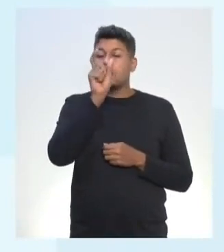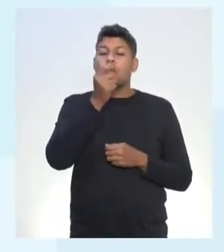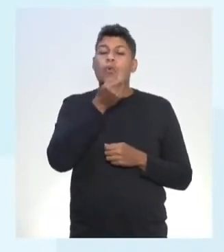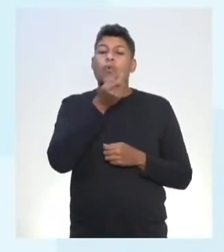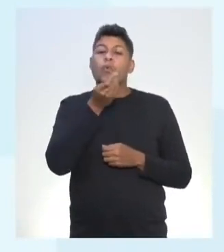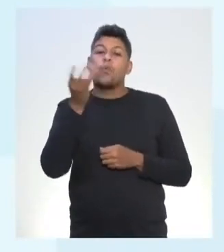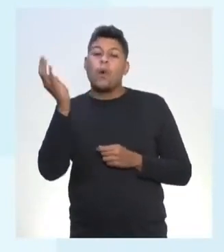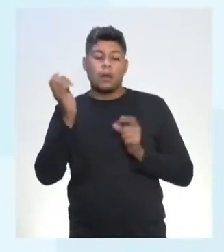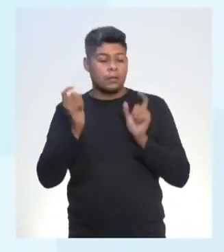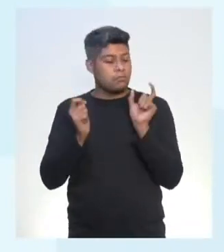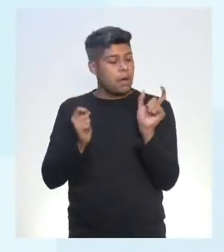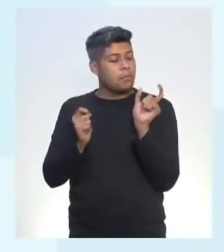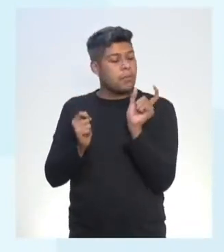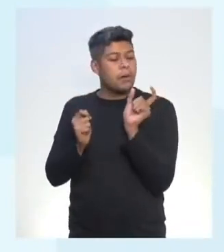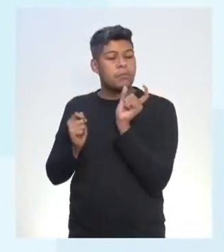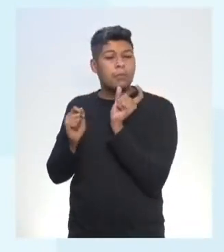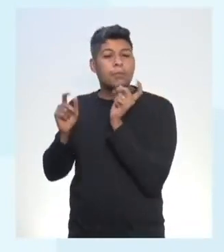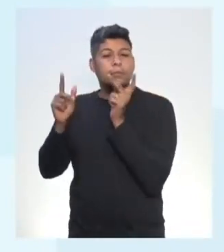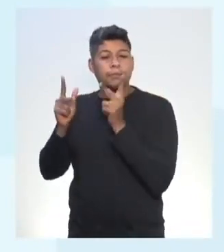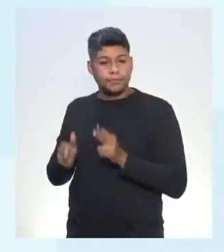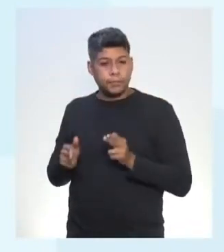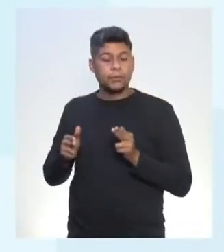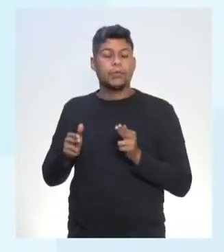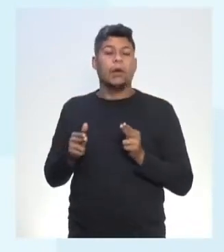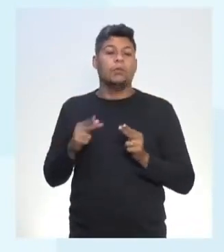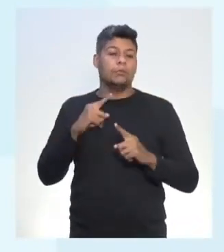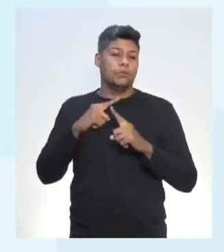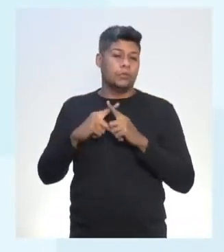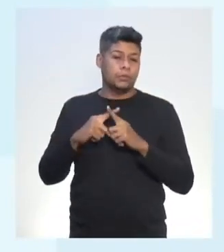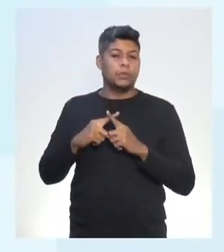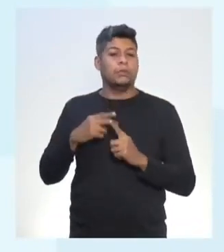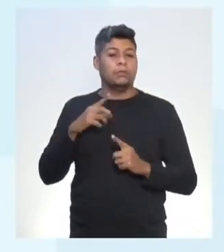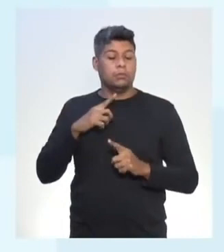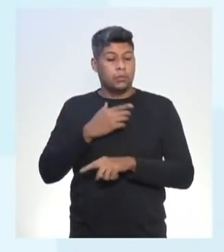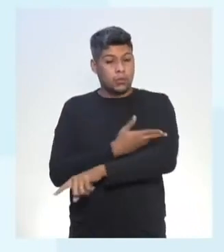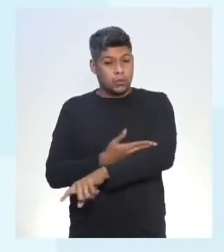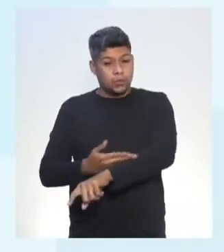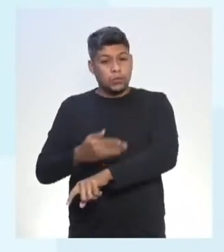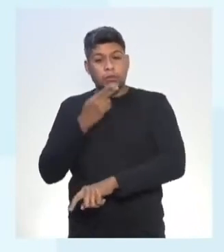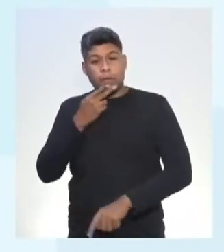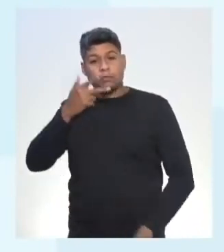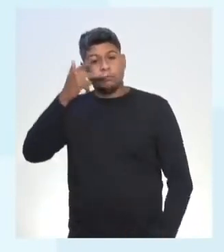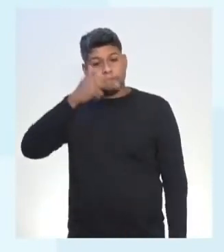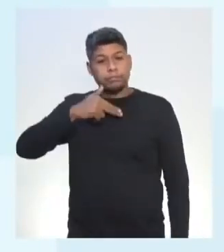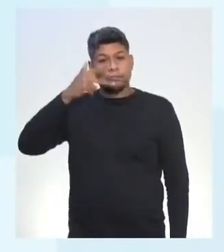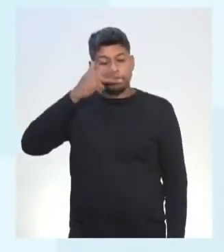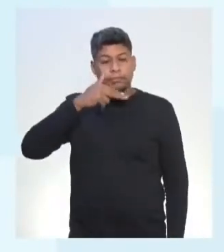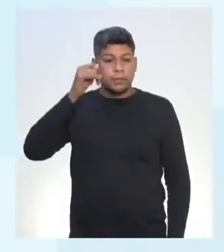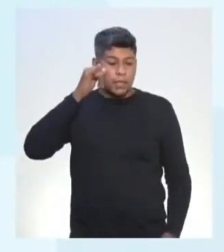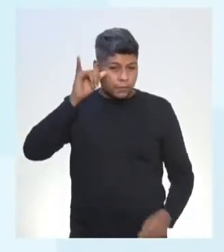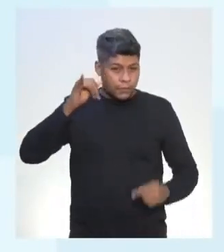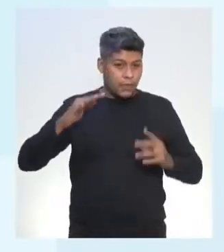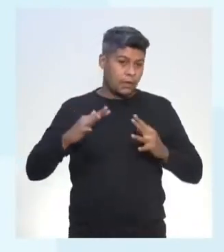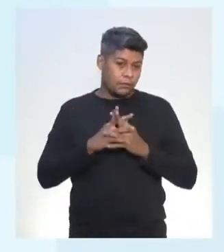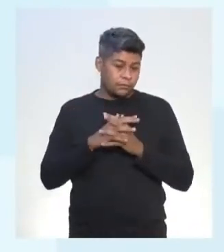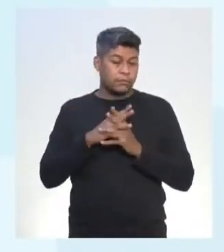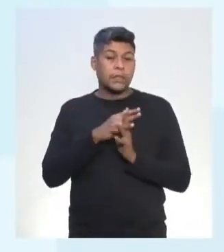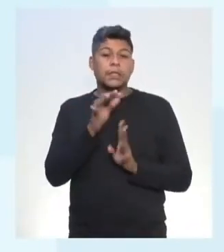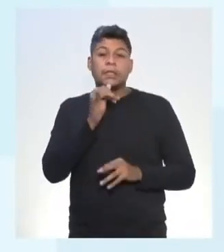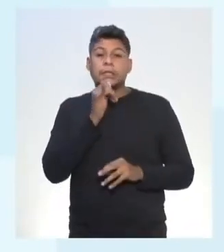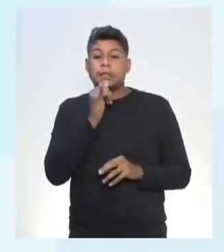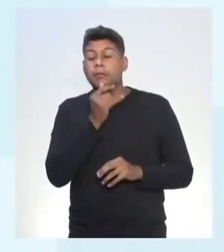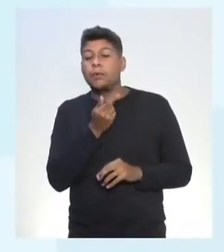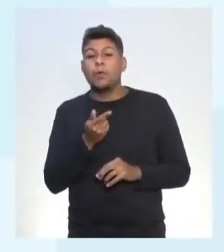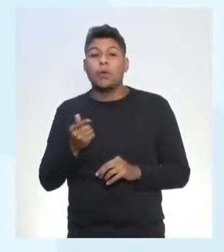quantos fatores iguais a gente vai multiplicar por ele mesmo. Eu costumo dizer repetições, para vocês não confundirem. Por exemplo,